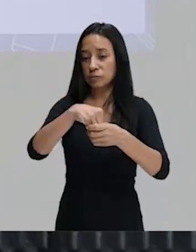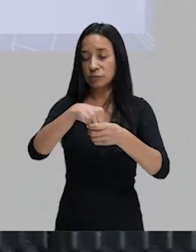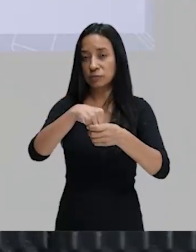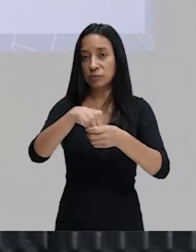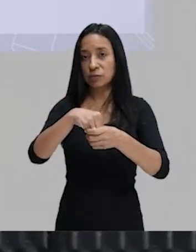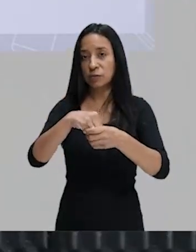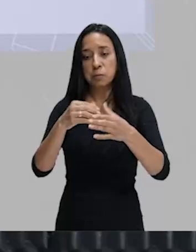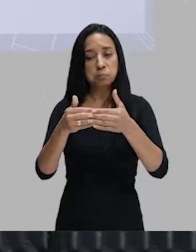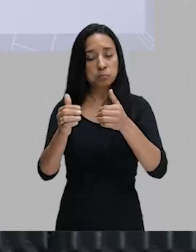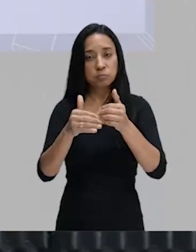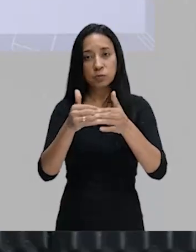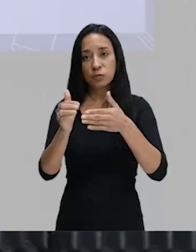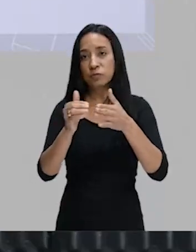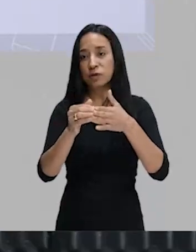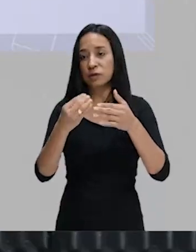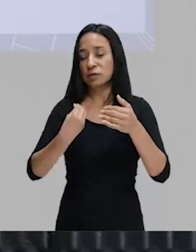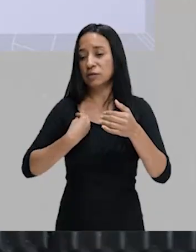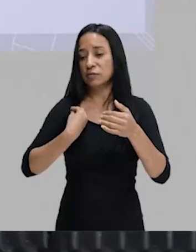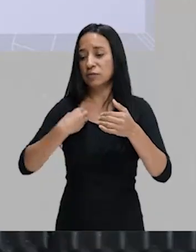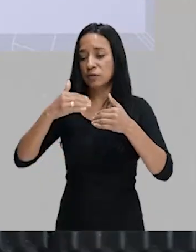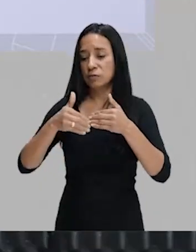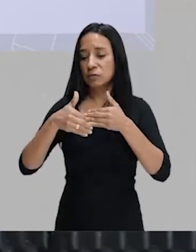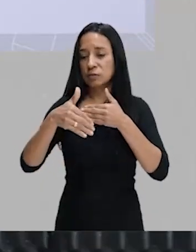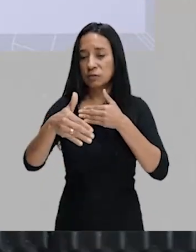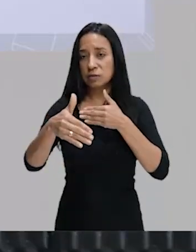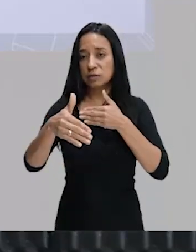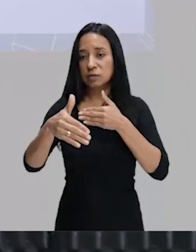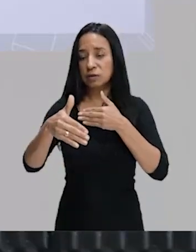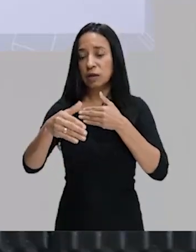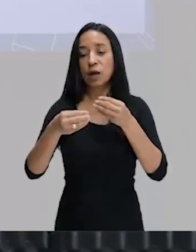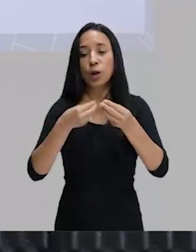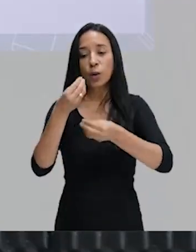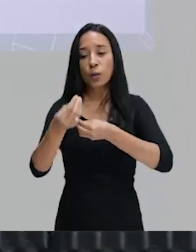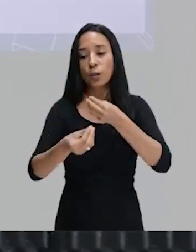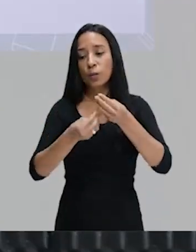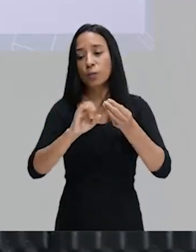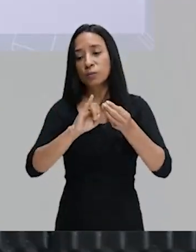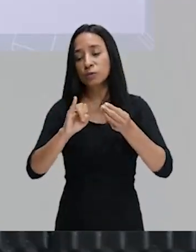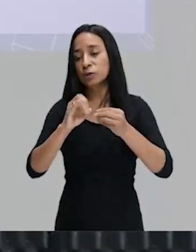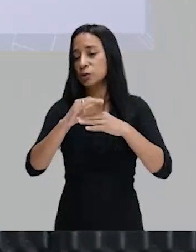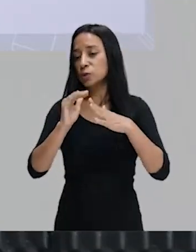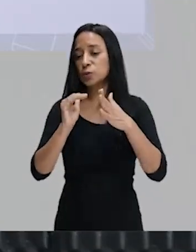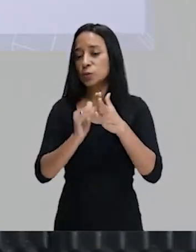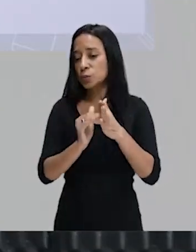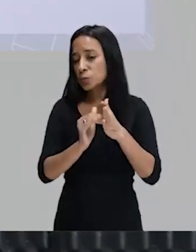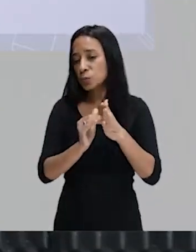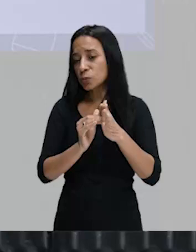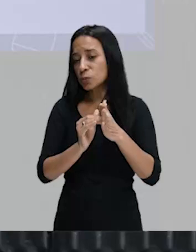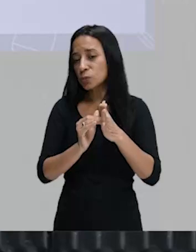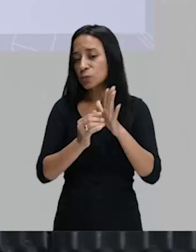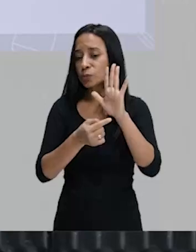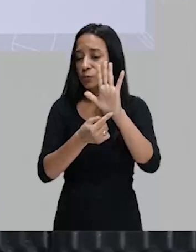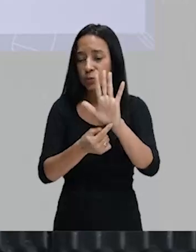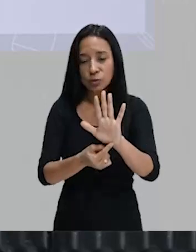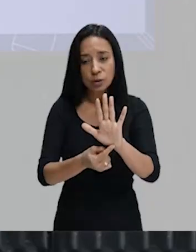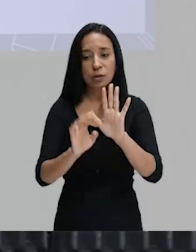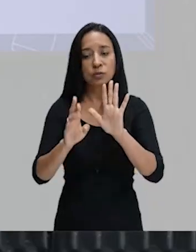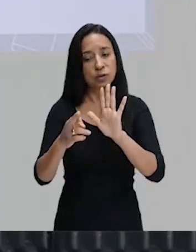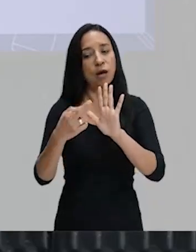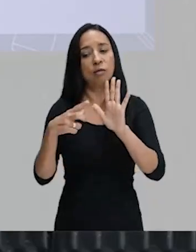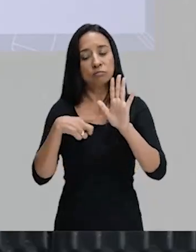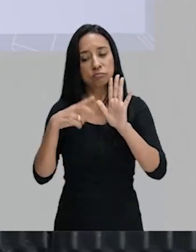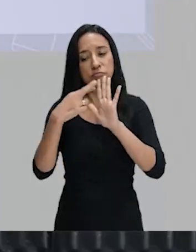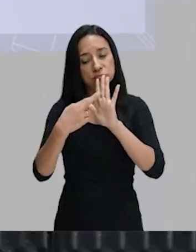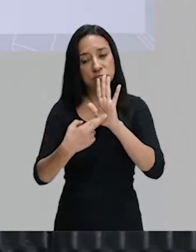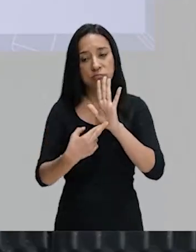Então, tanto faz como a tua vida vai seguir daí adiante. É como se tudo já tivesse sido ali meio que estabelecido para você. Por isso